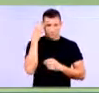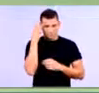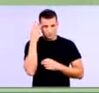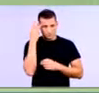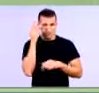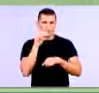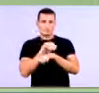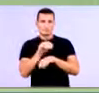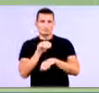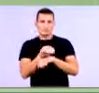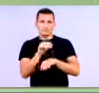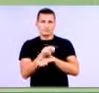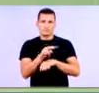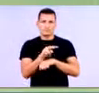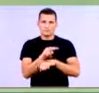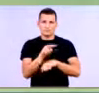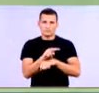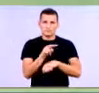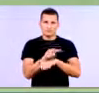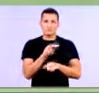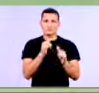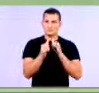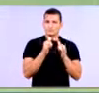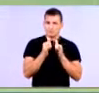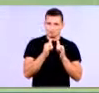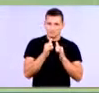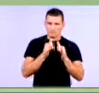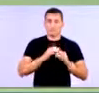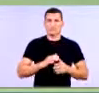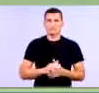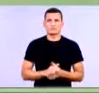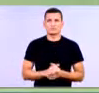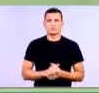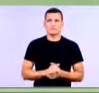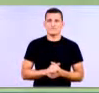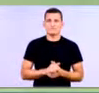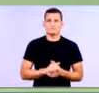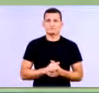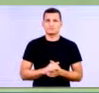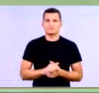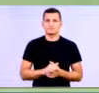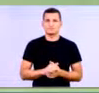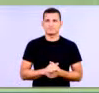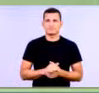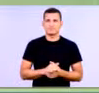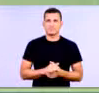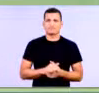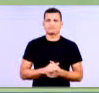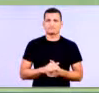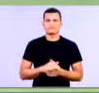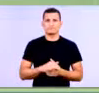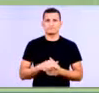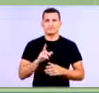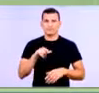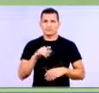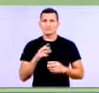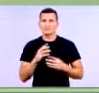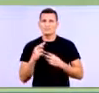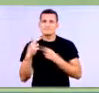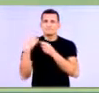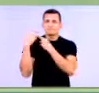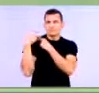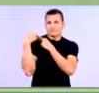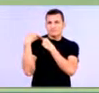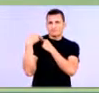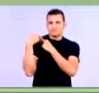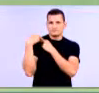informação. Então, veja bem, nada mais é do que atribuições de responsabilidades, ou seja,